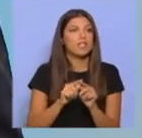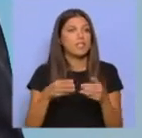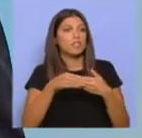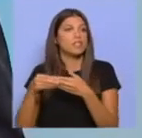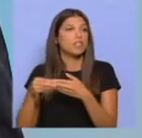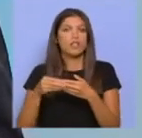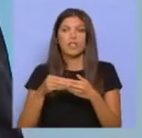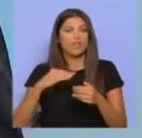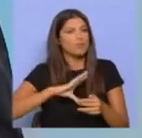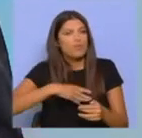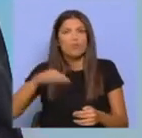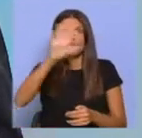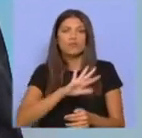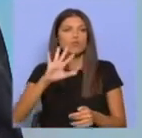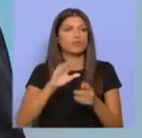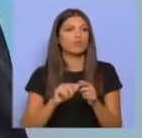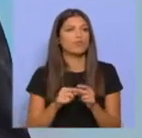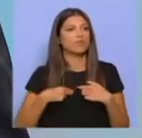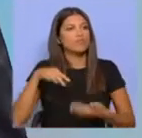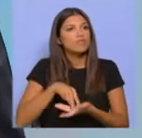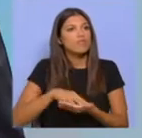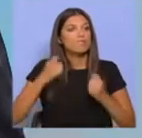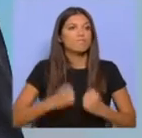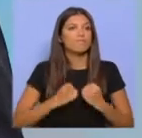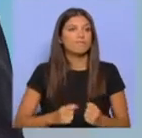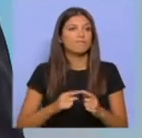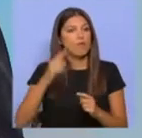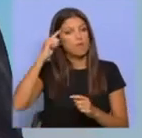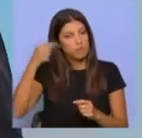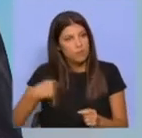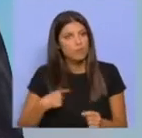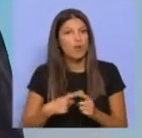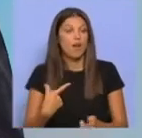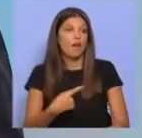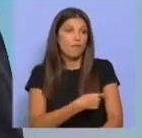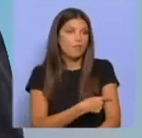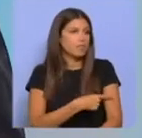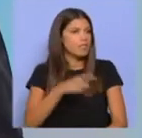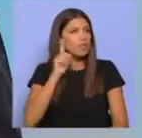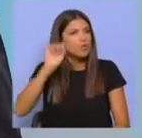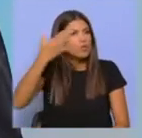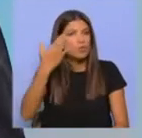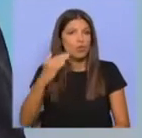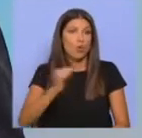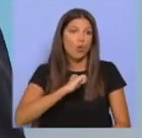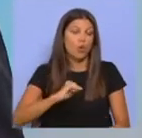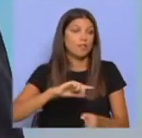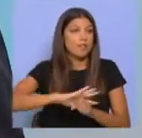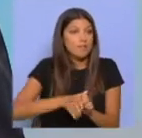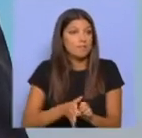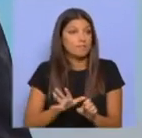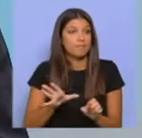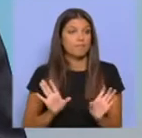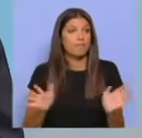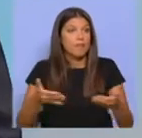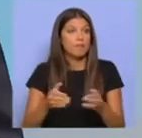mundo, tomaram uma posição para que, sabendo que a vacina vai ser essencial no combate à pandemia, que quando venha a